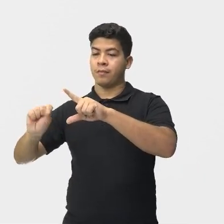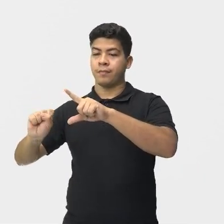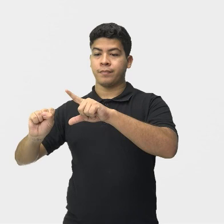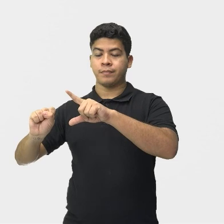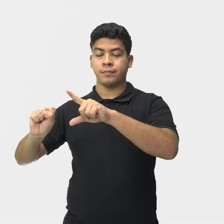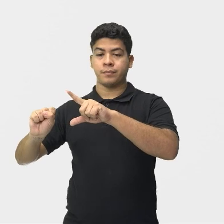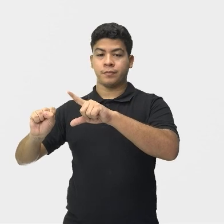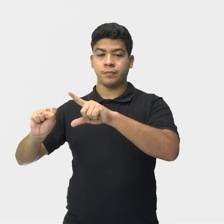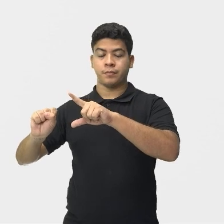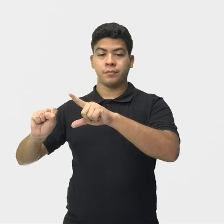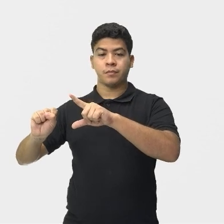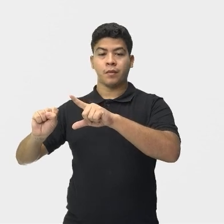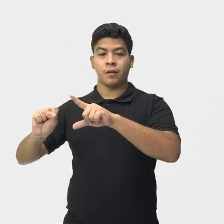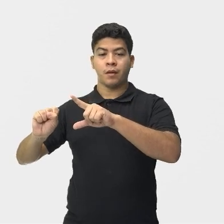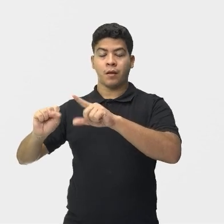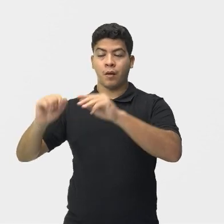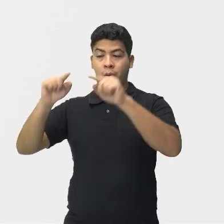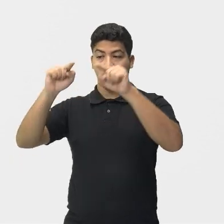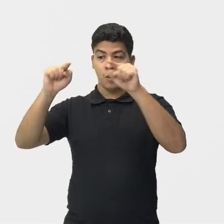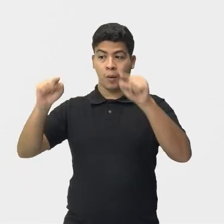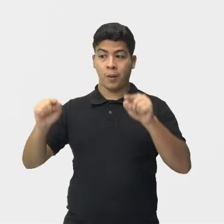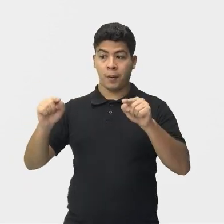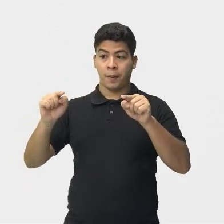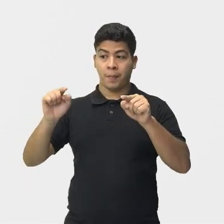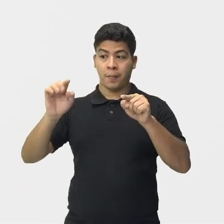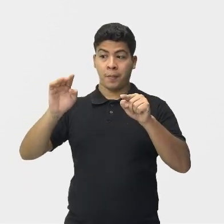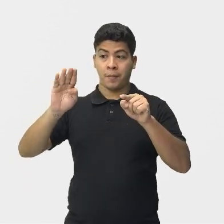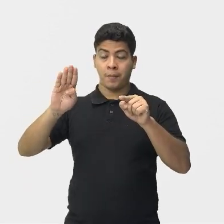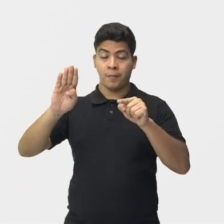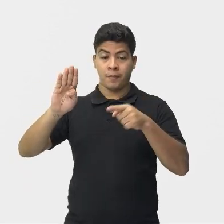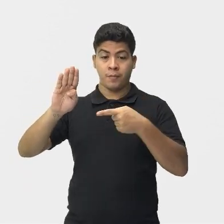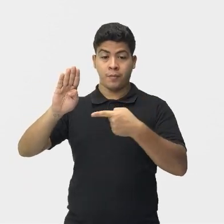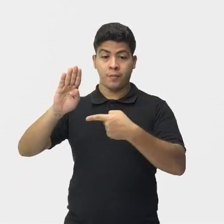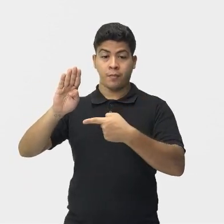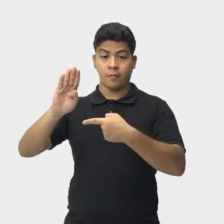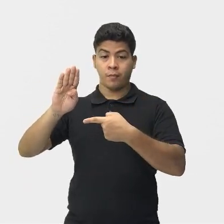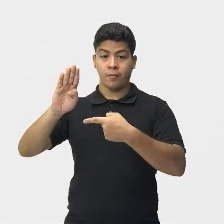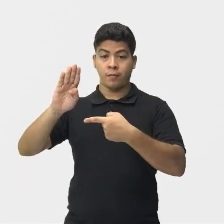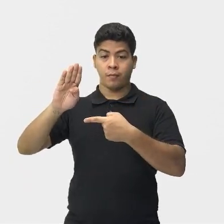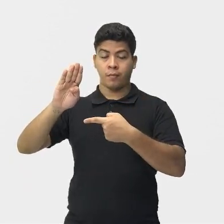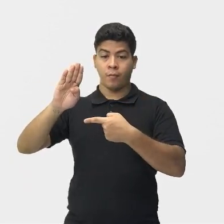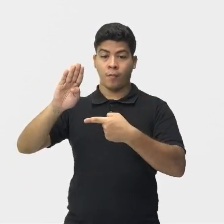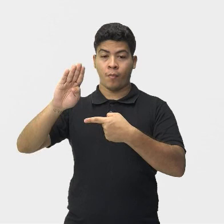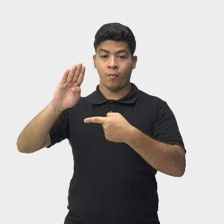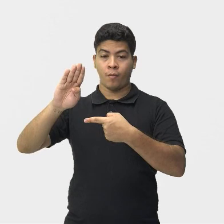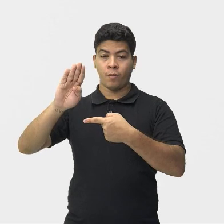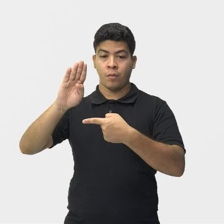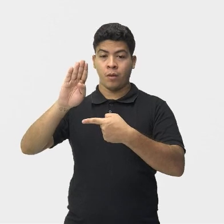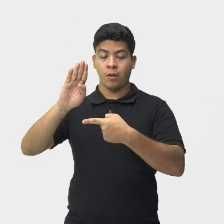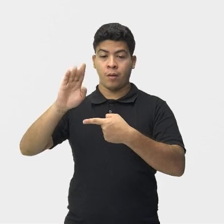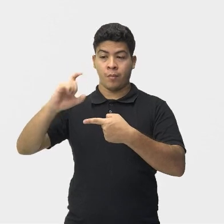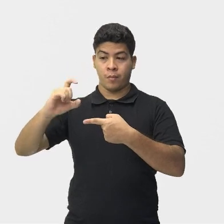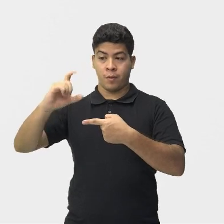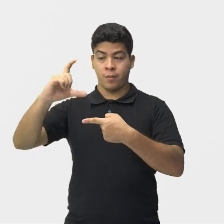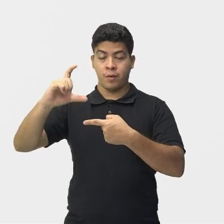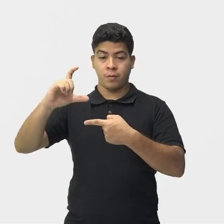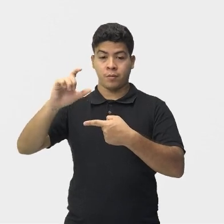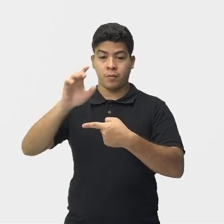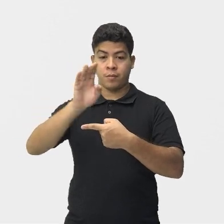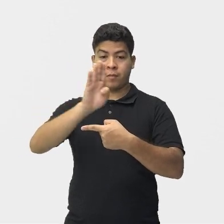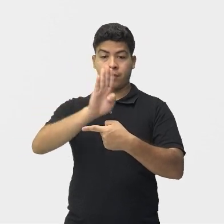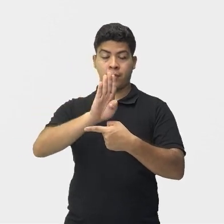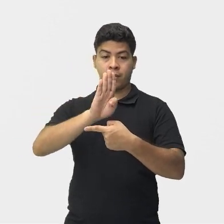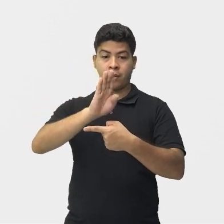questão, a área deve ser a área de um trapézio, portanto, a área do trapézio é a base menor, mais a base